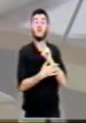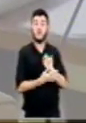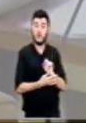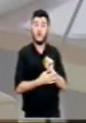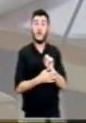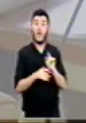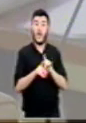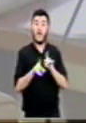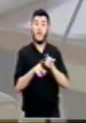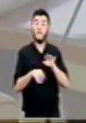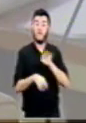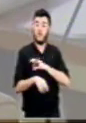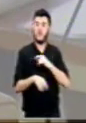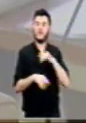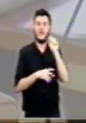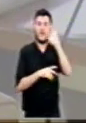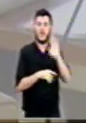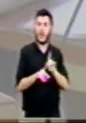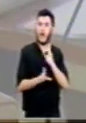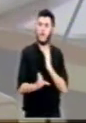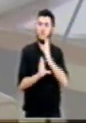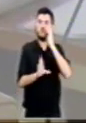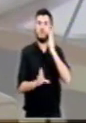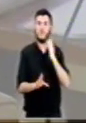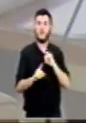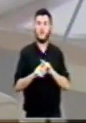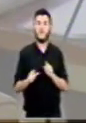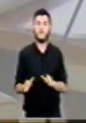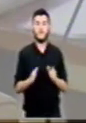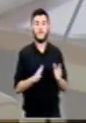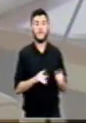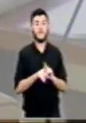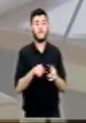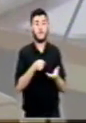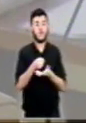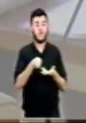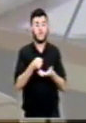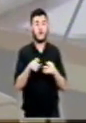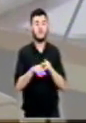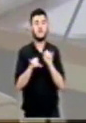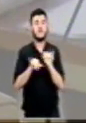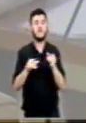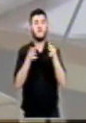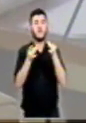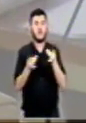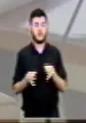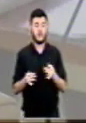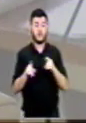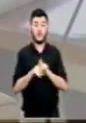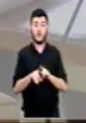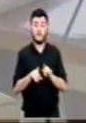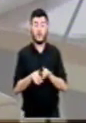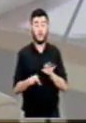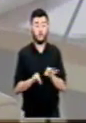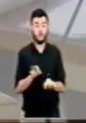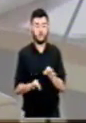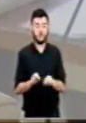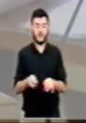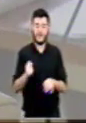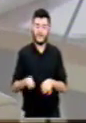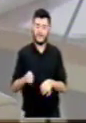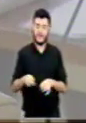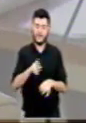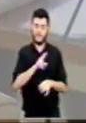o restante do depoimento aqui do voto. E com base em tais informações, o juiz da décima vara,